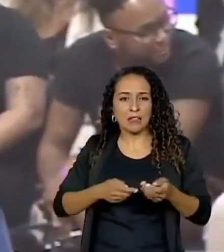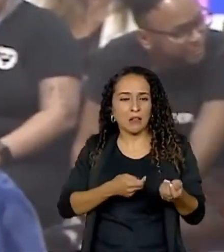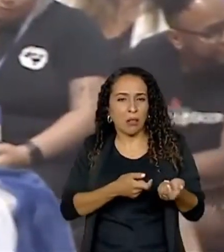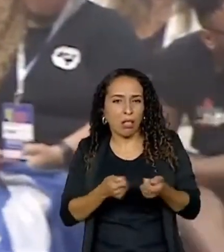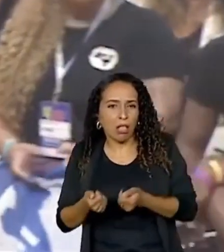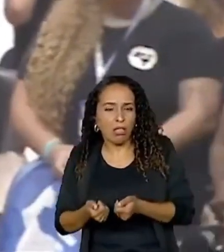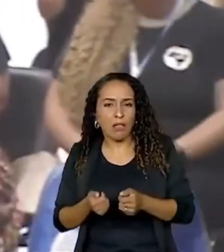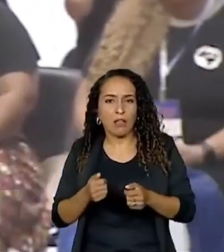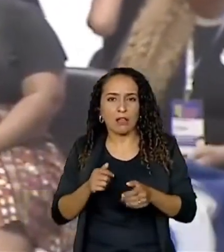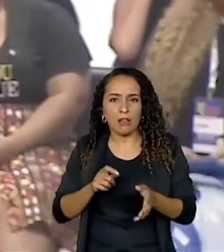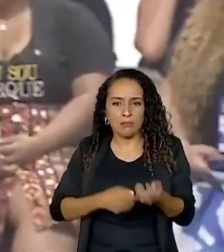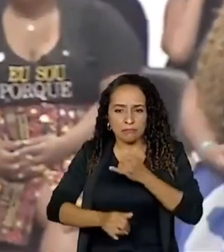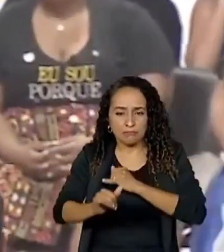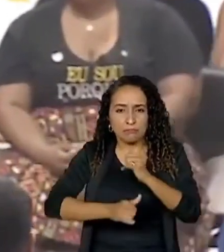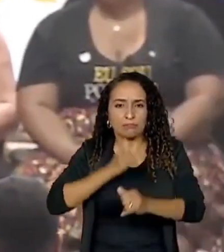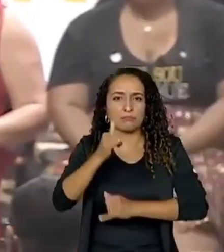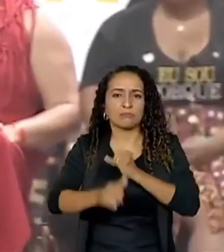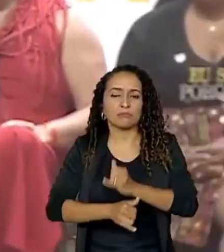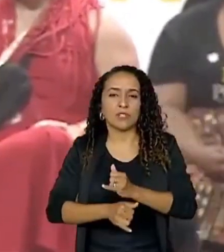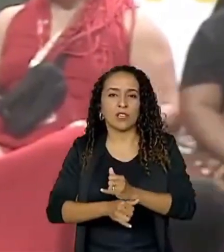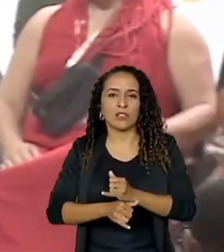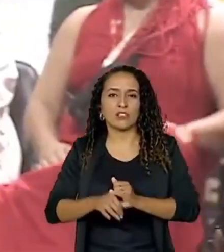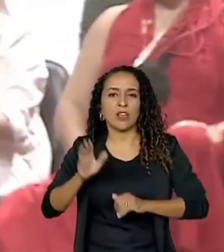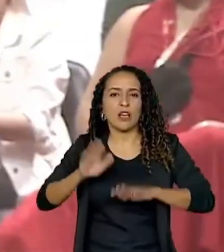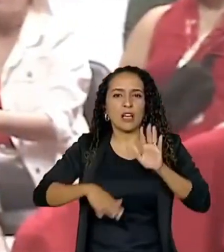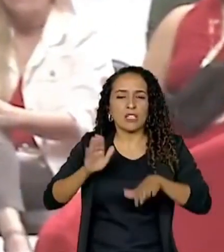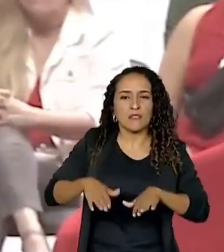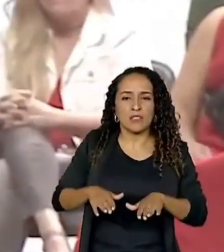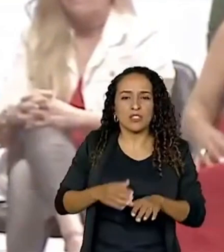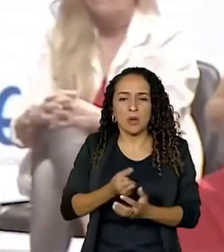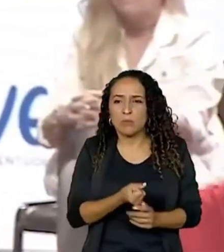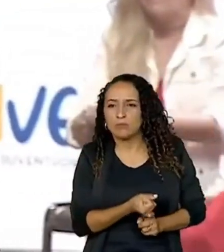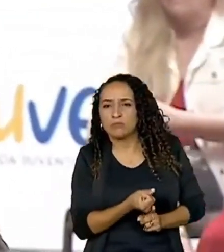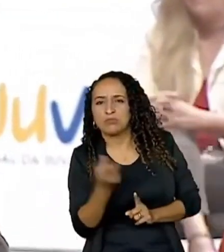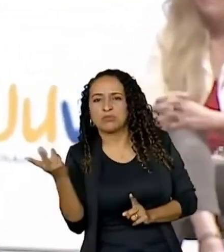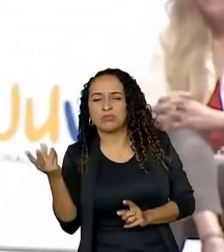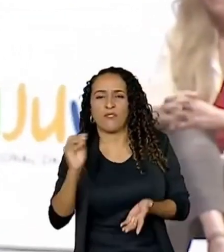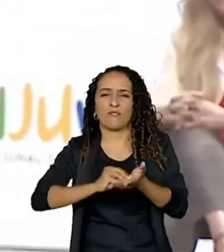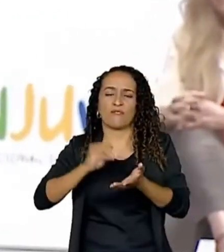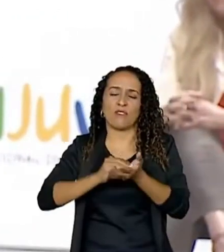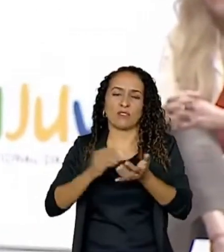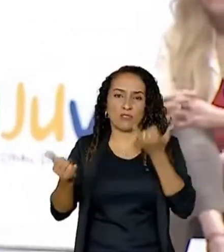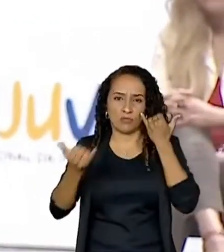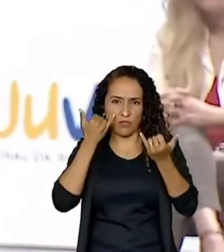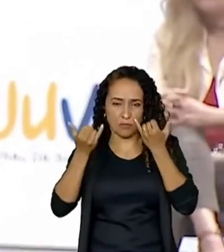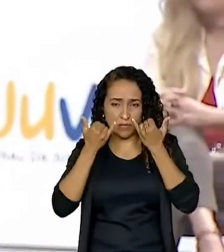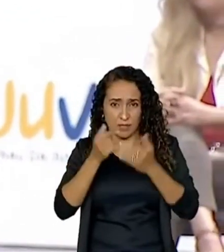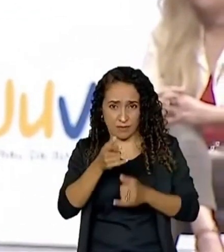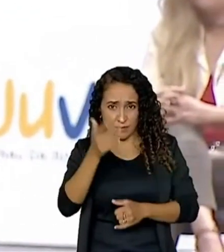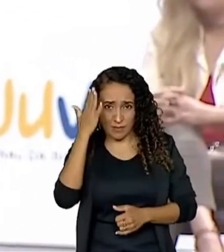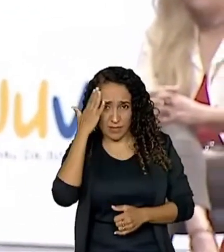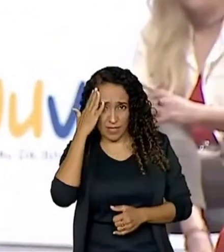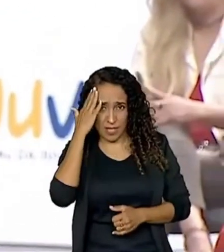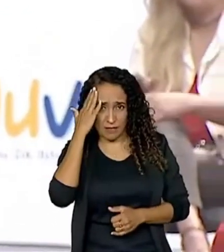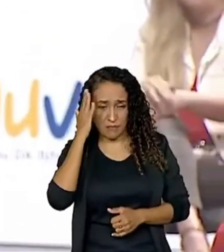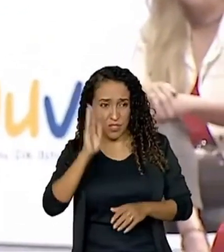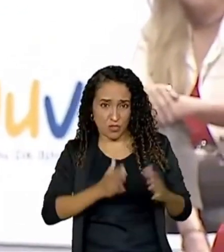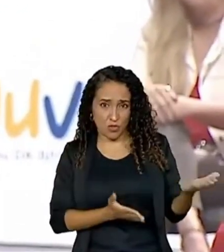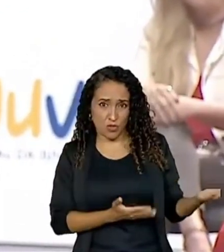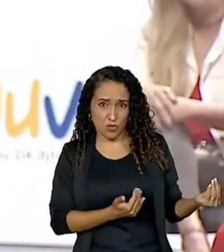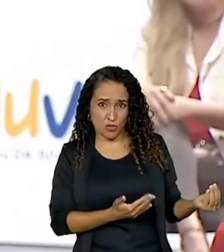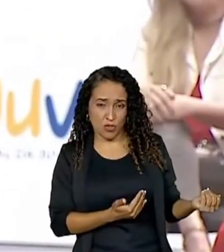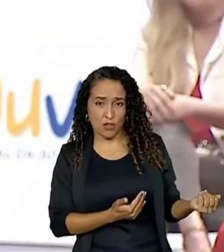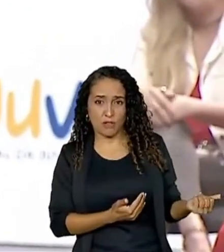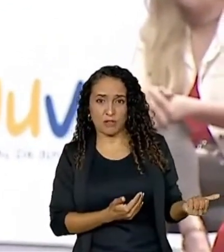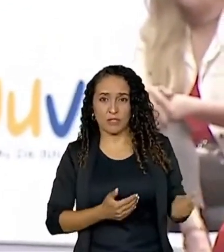pela internet, muitas vezes é empreada pela quantidade de desinformações. Você sabe que um dos moleques, uma